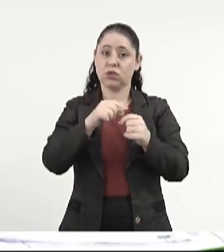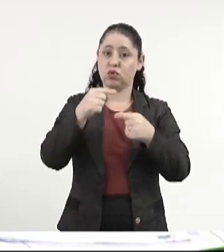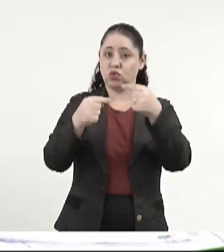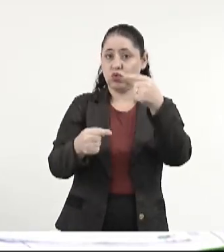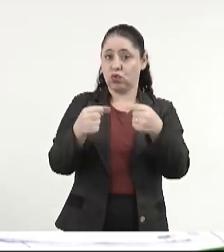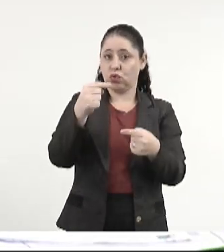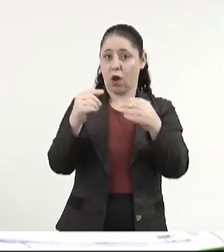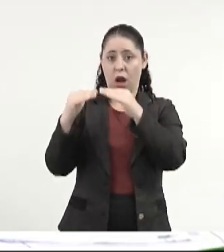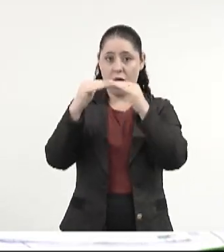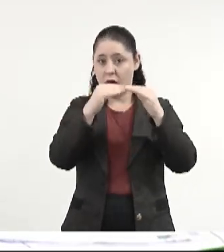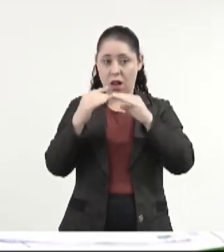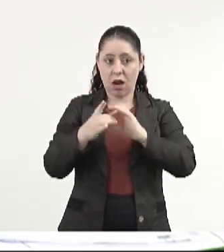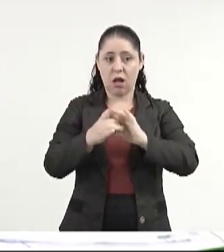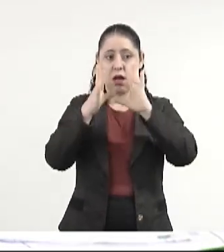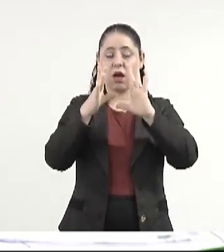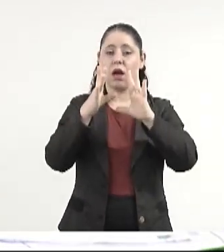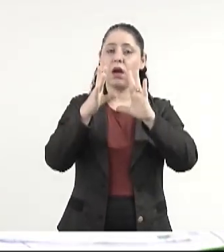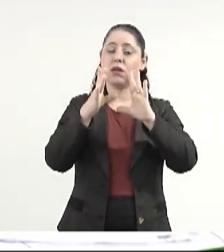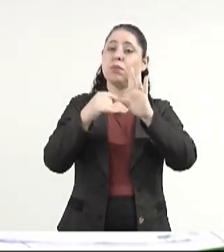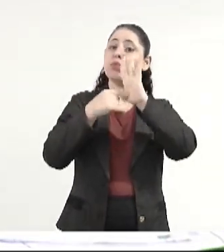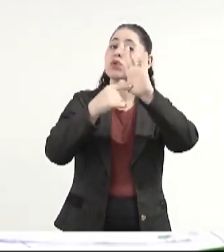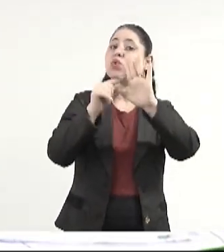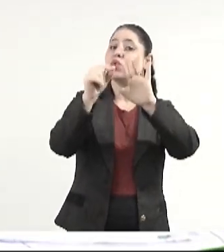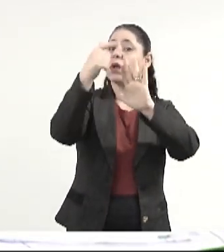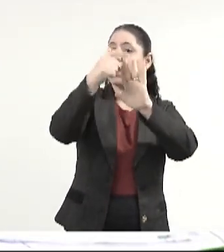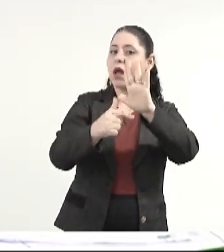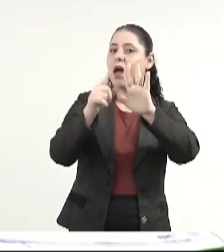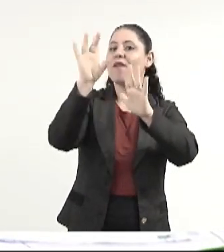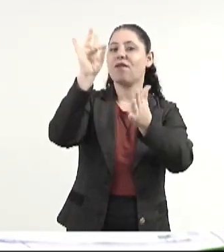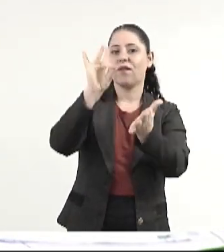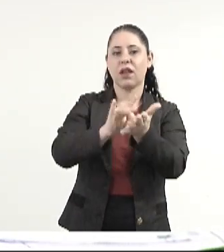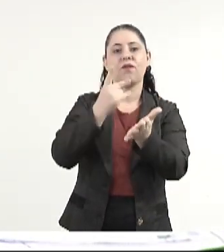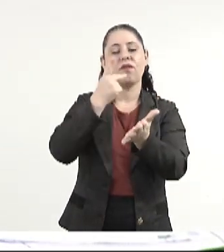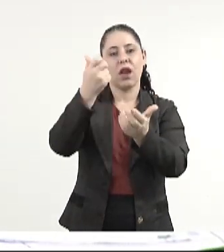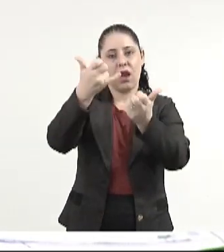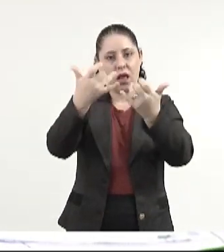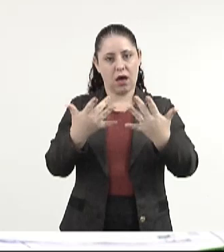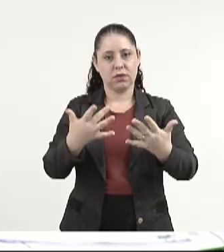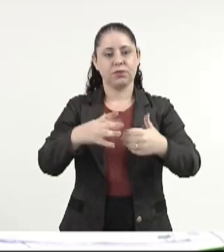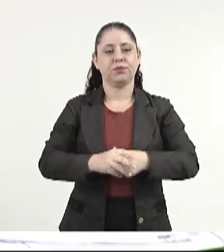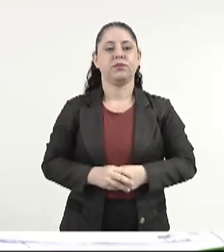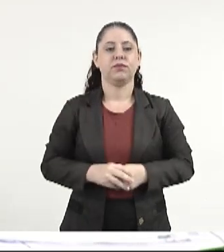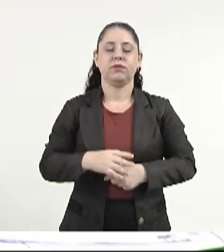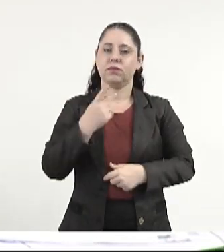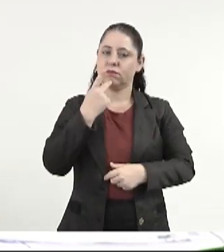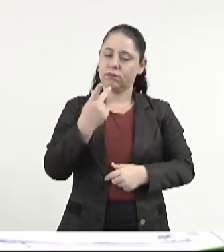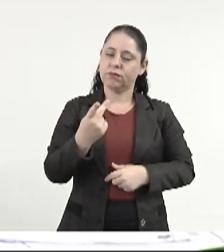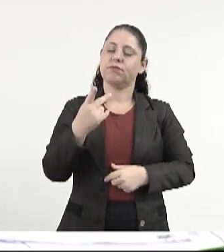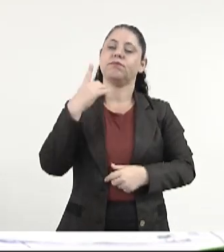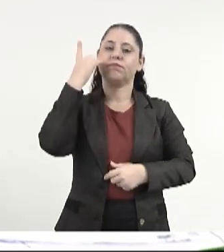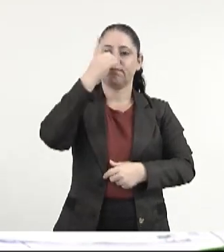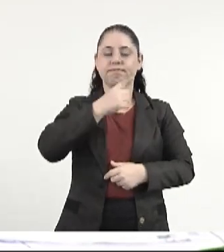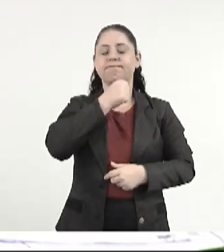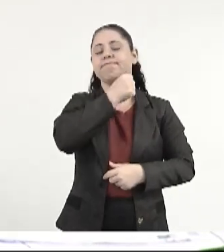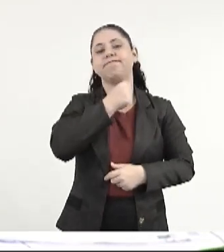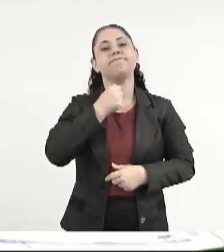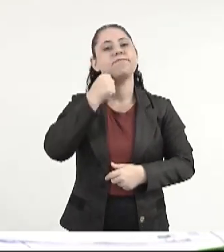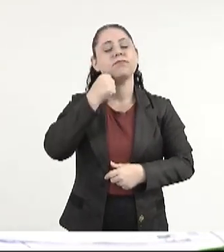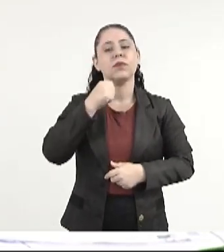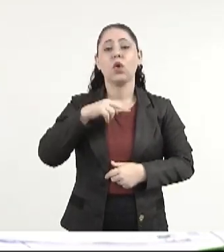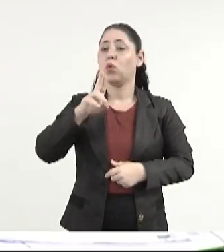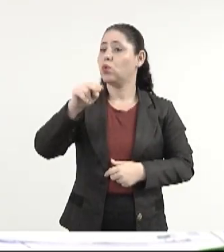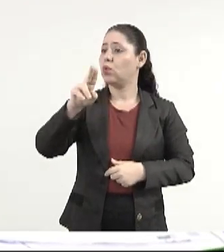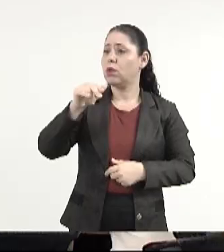o debate com democracia e com a exposição daquilo que é, de fato, o que foi falado. Para declarar, deputado Antônio Vaz. De